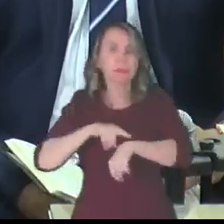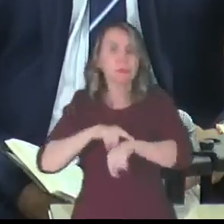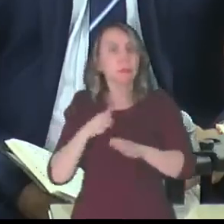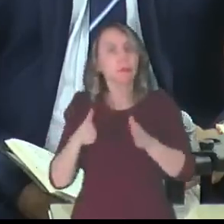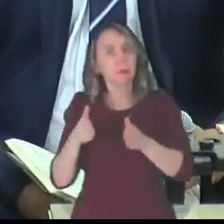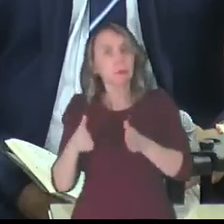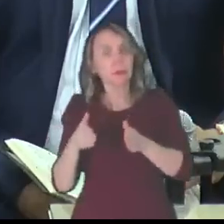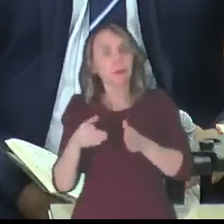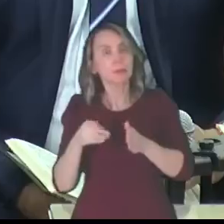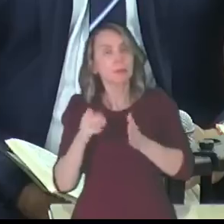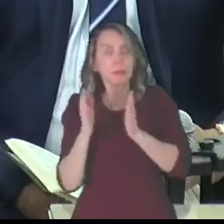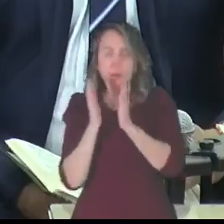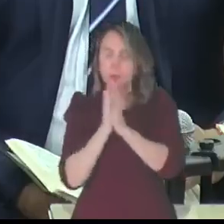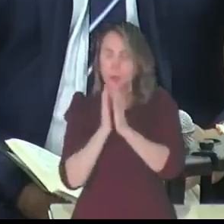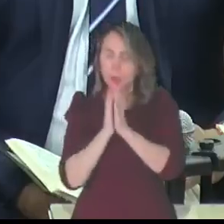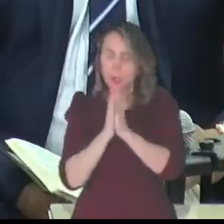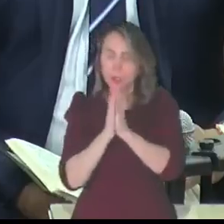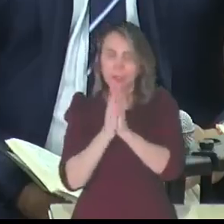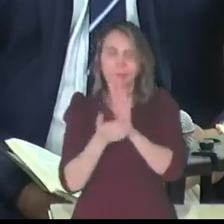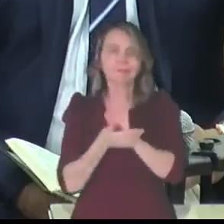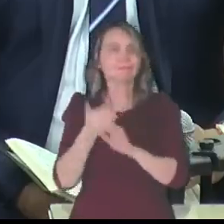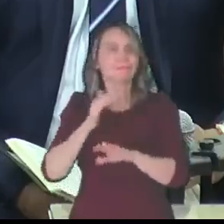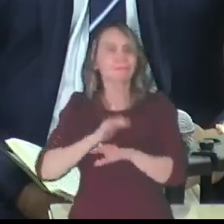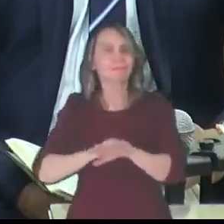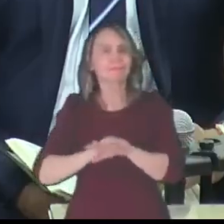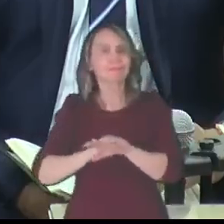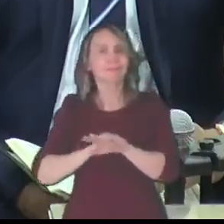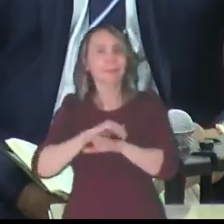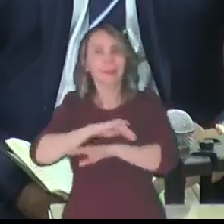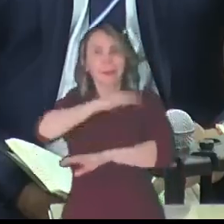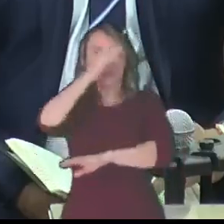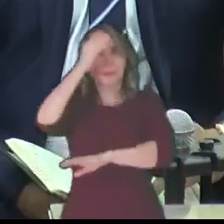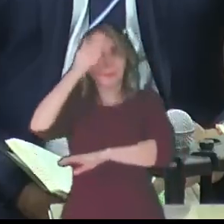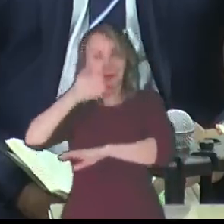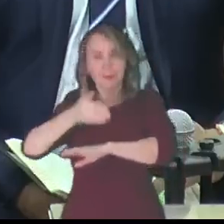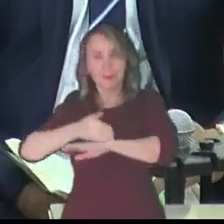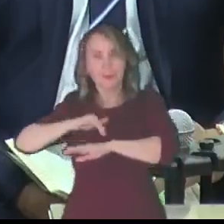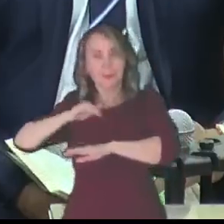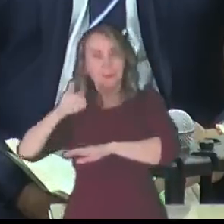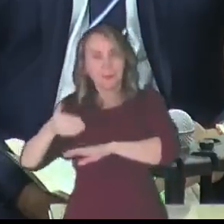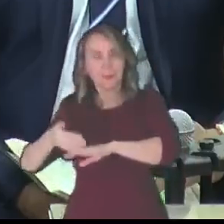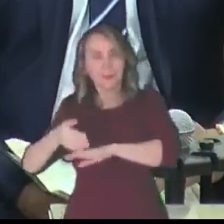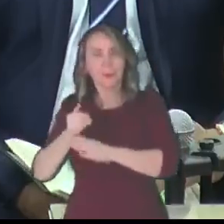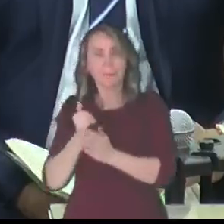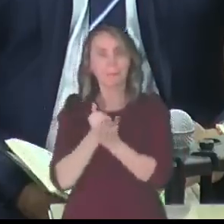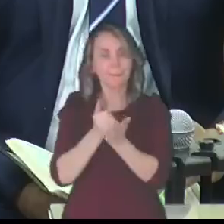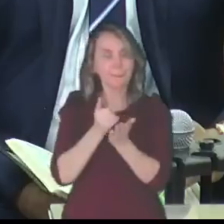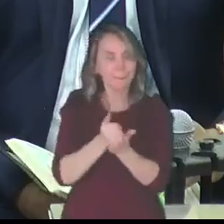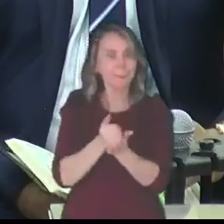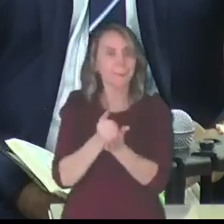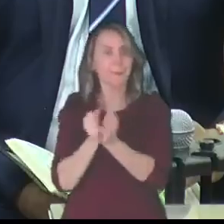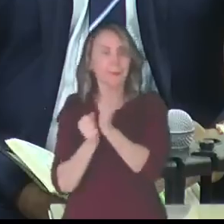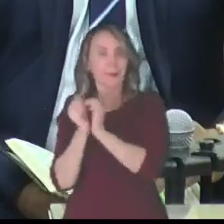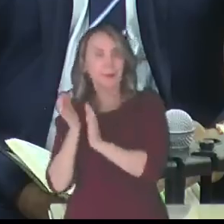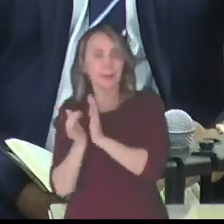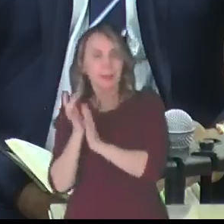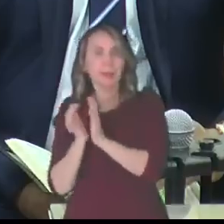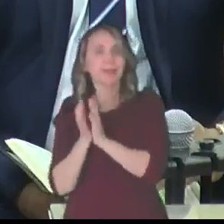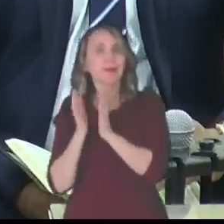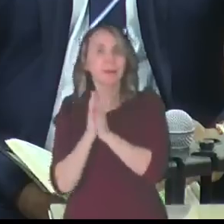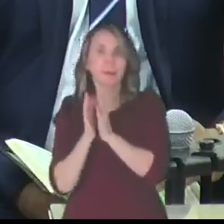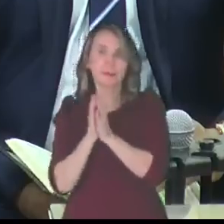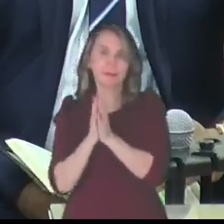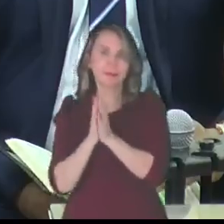e para o Outeiro do excesso se não a vaca vai para o brejo